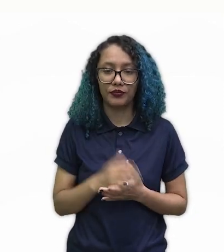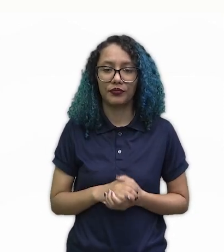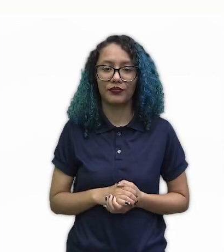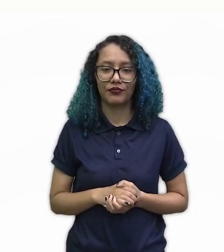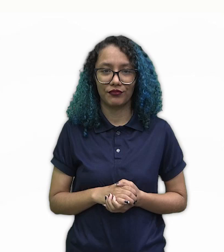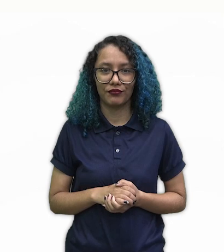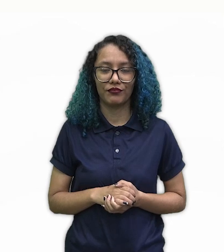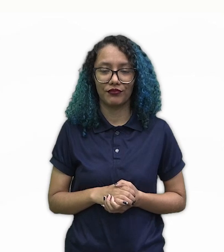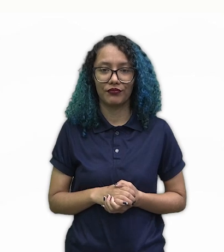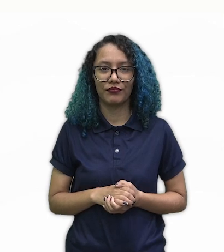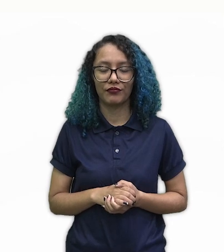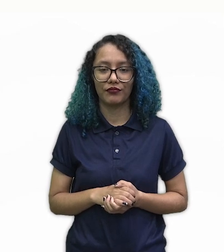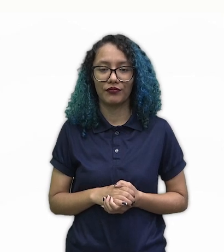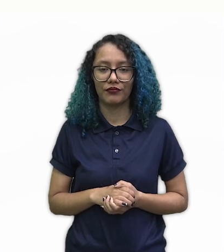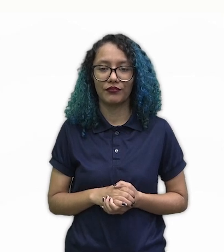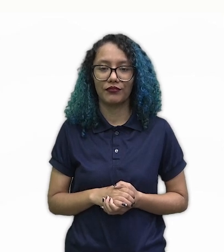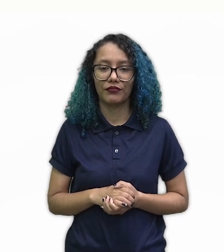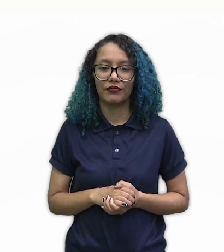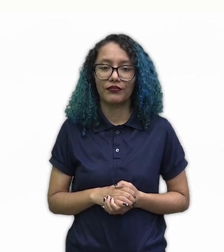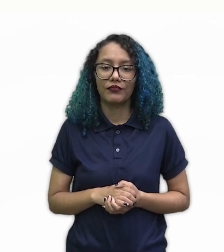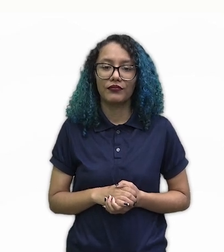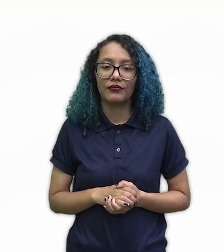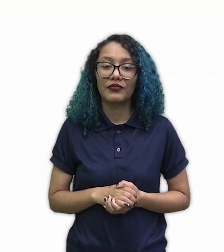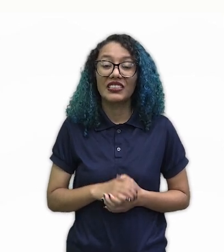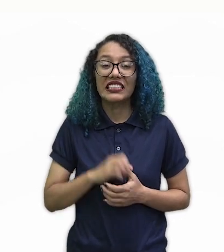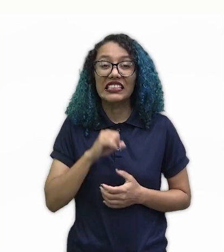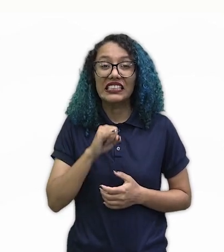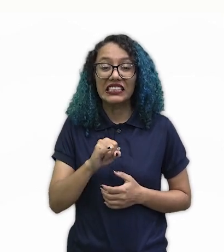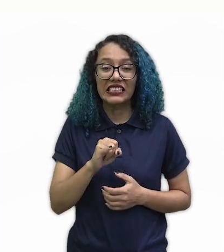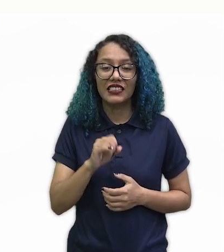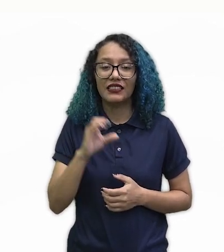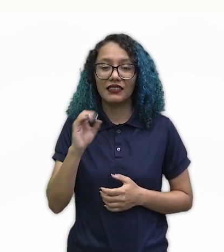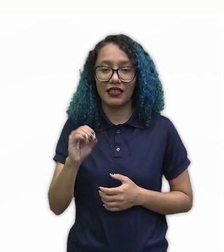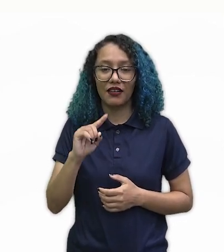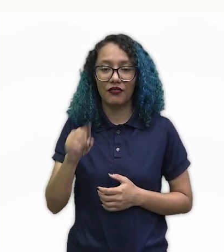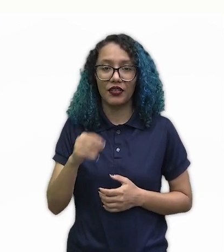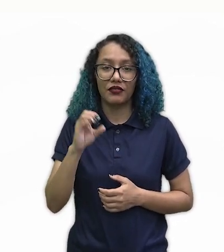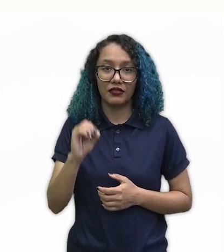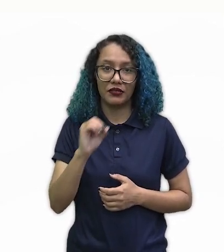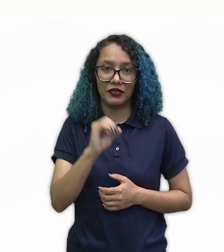a televisão, aliás. Turma, se eu tenho